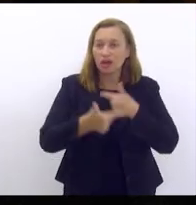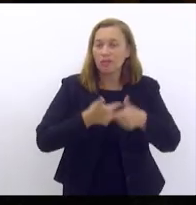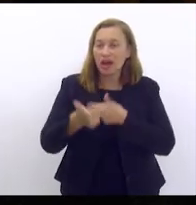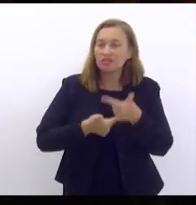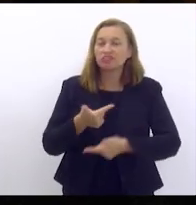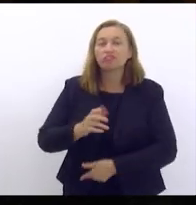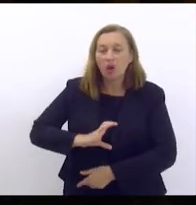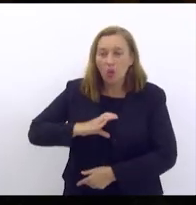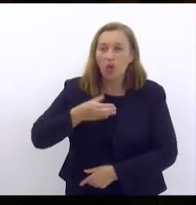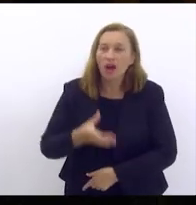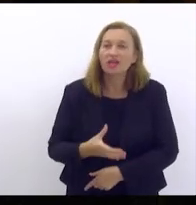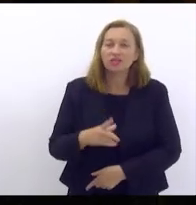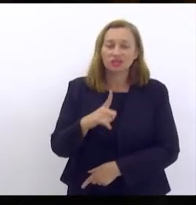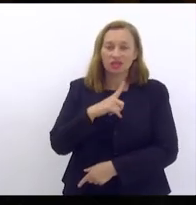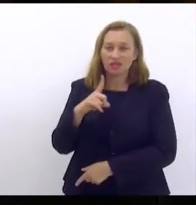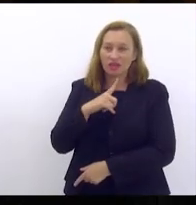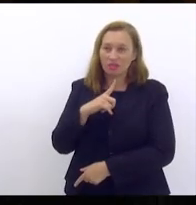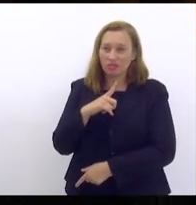a coragem,